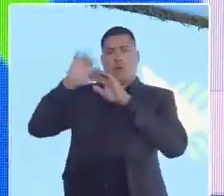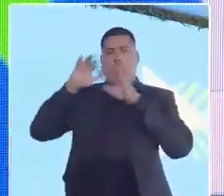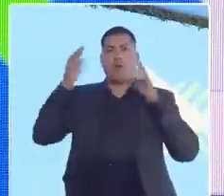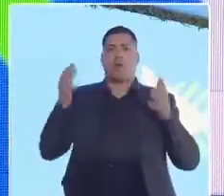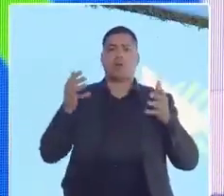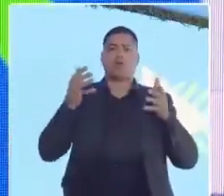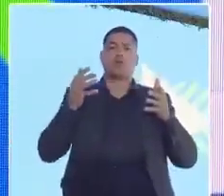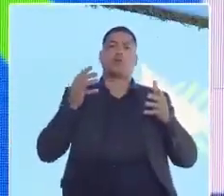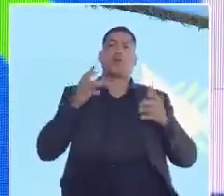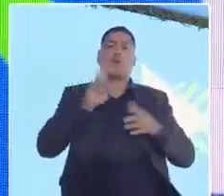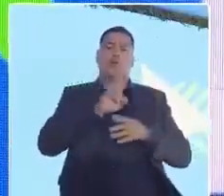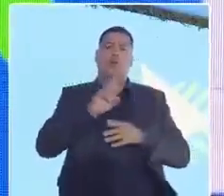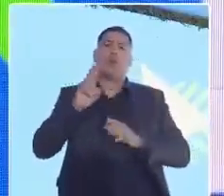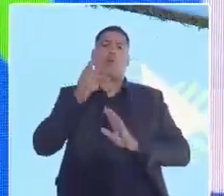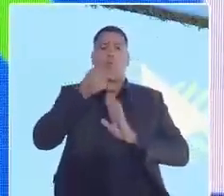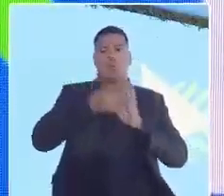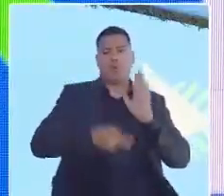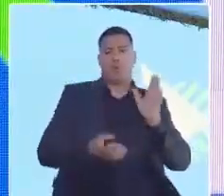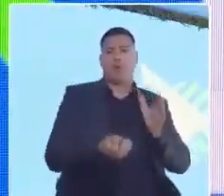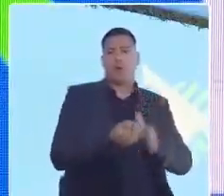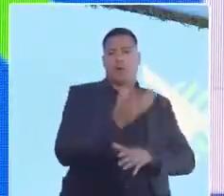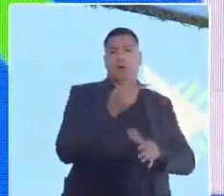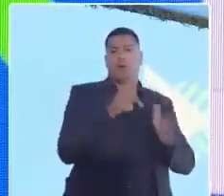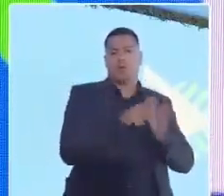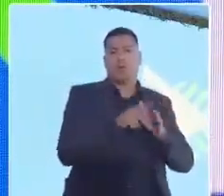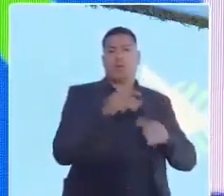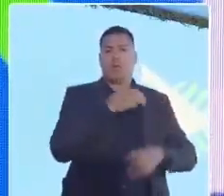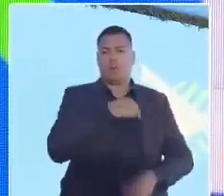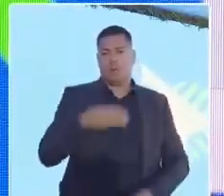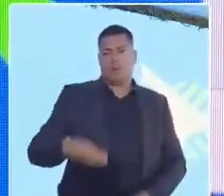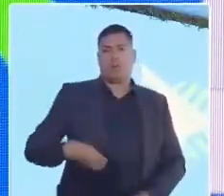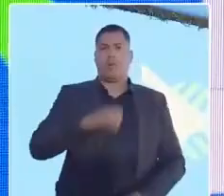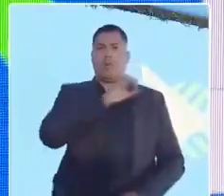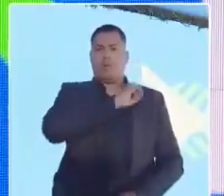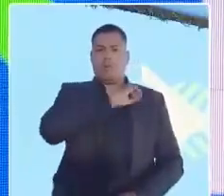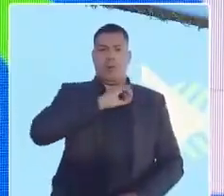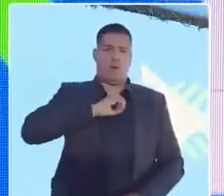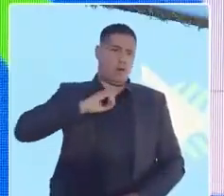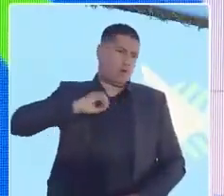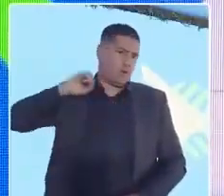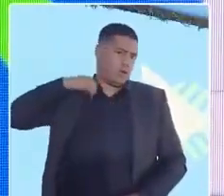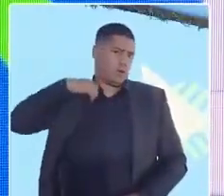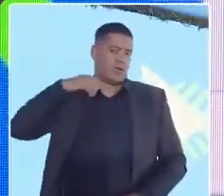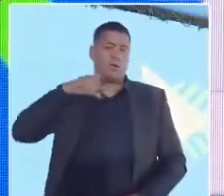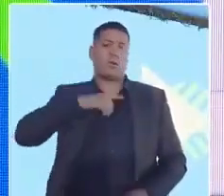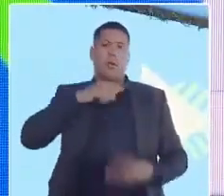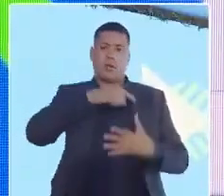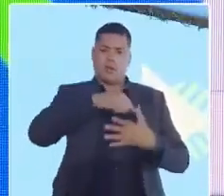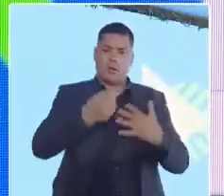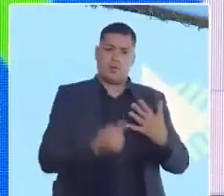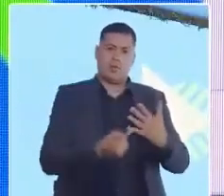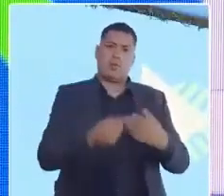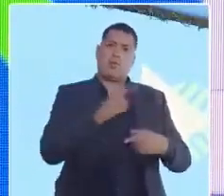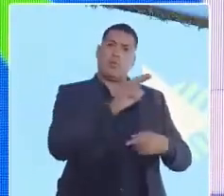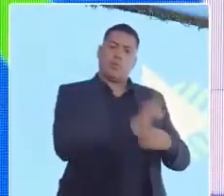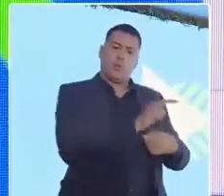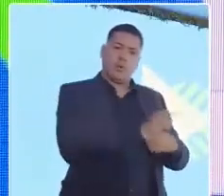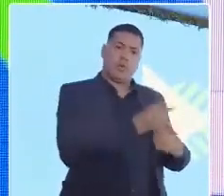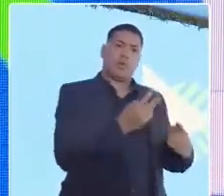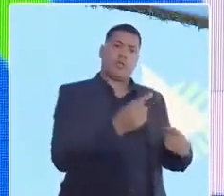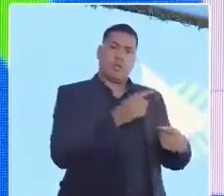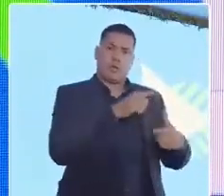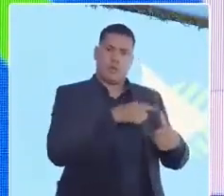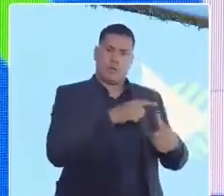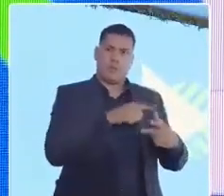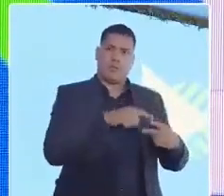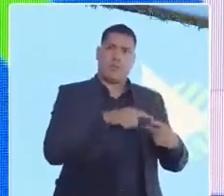Silva que é um programa que tem cinco eixos proteger a natureza biodiversidade através do monitoramento desenvolver